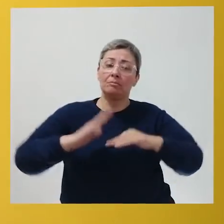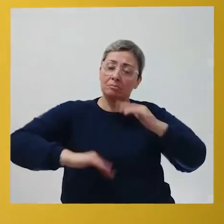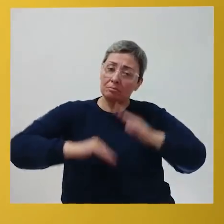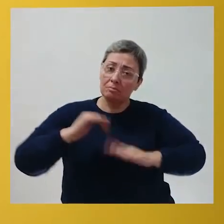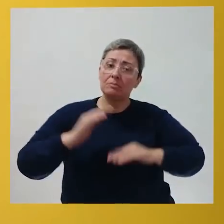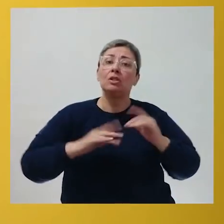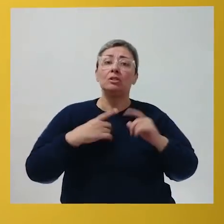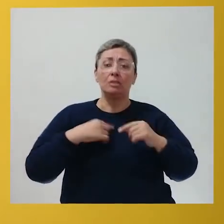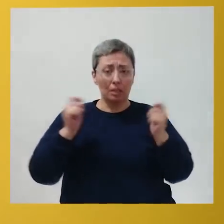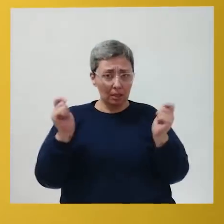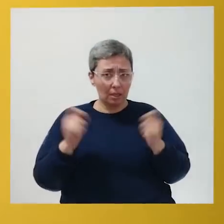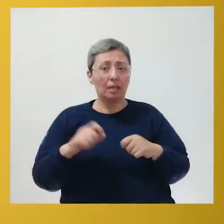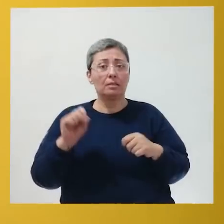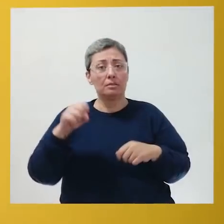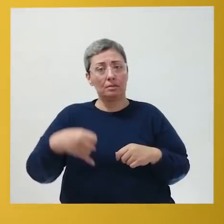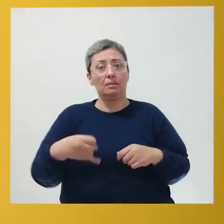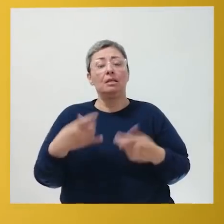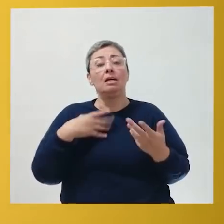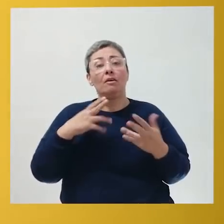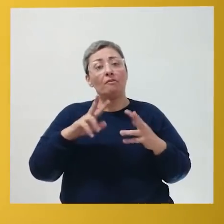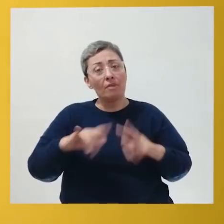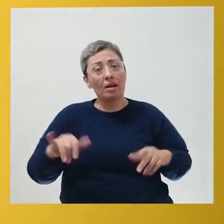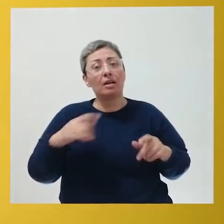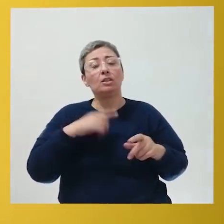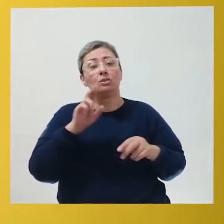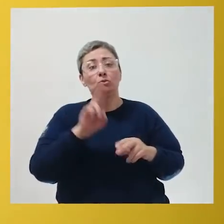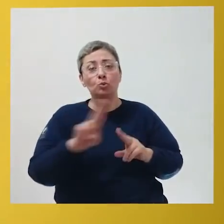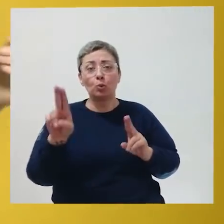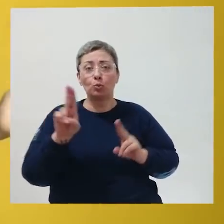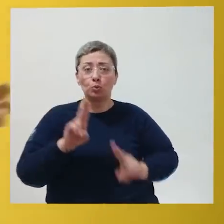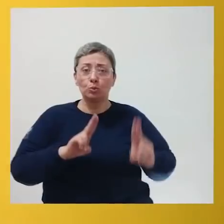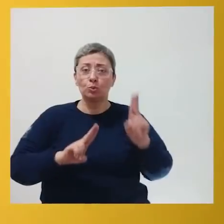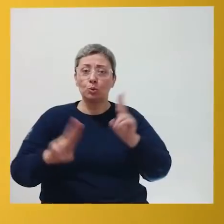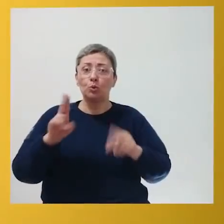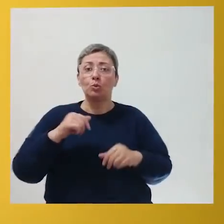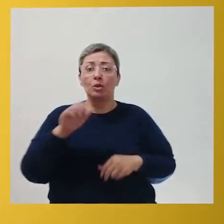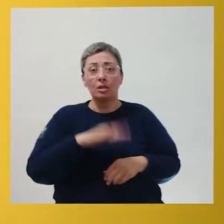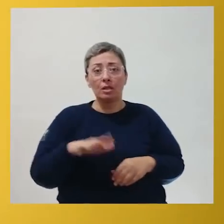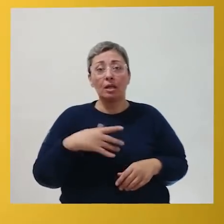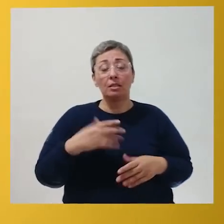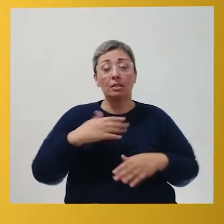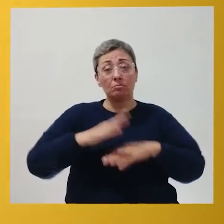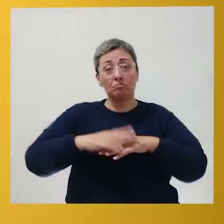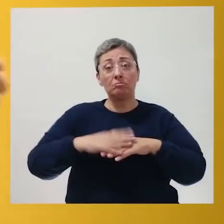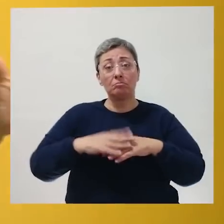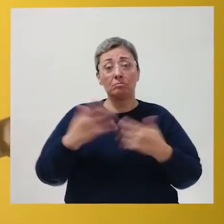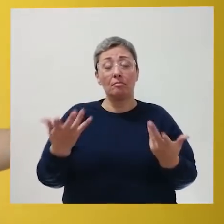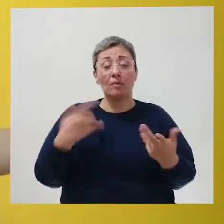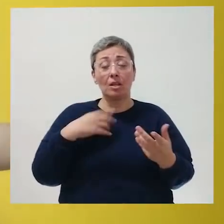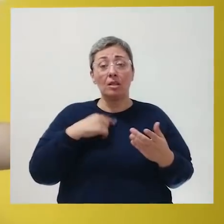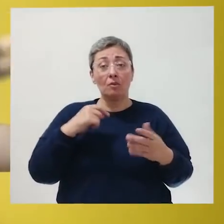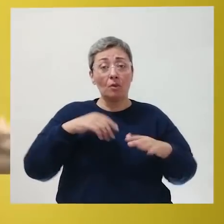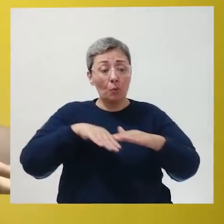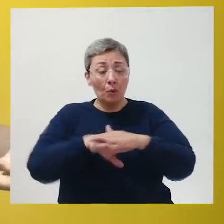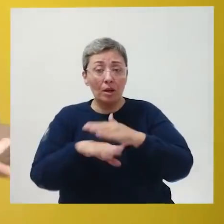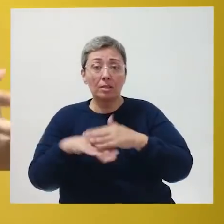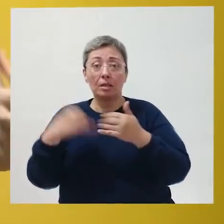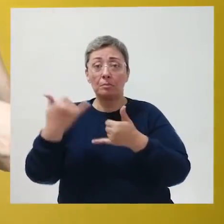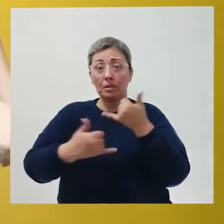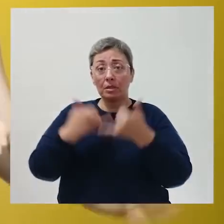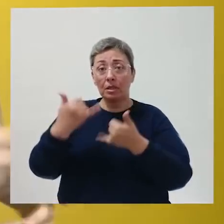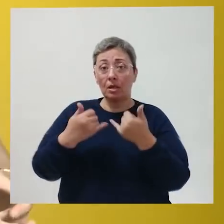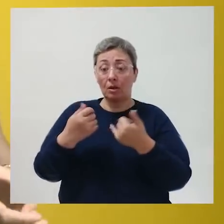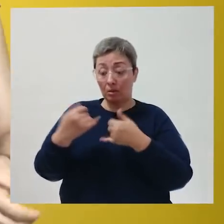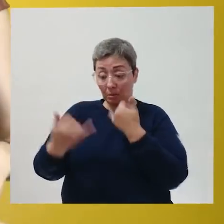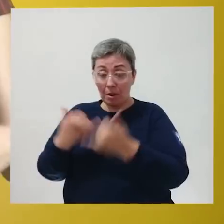realizarmos a atividade com a criança. Vai nomeando aquilo que a criança está fazendo, né? Então, desde guardar os brinquedos, a